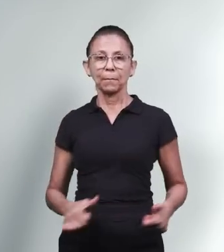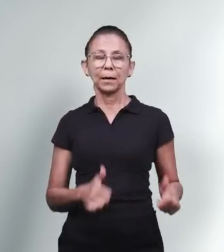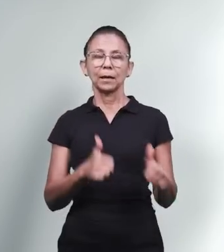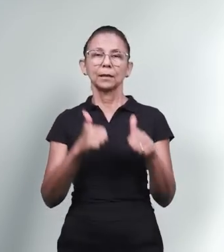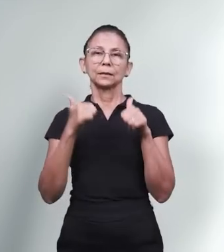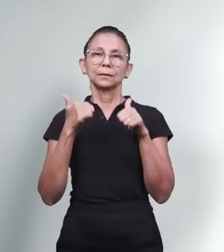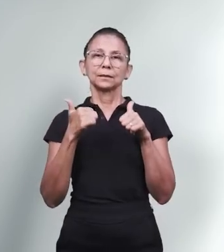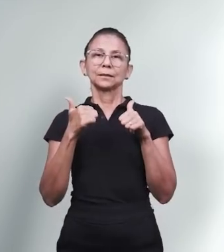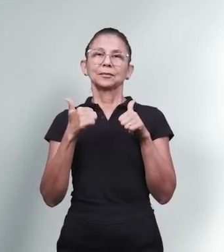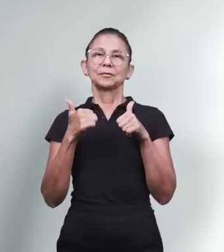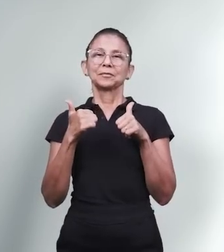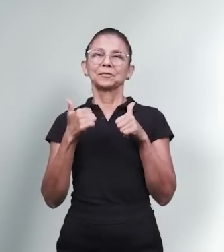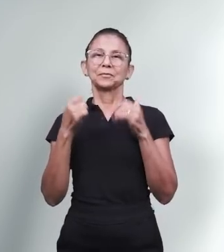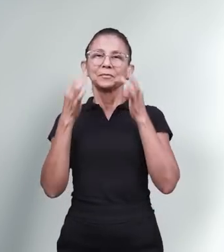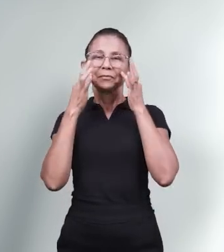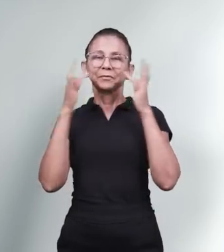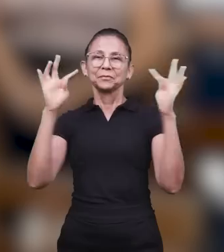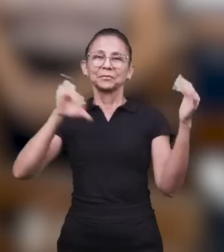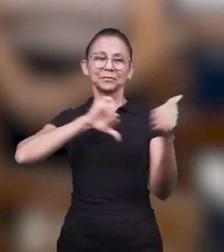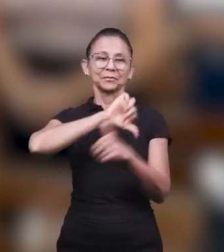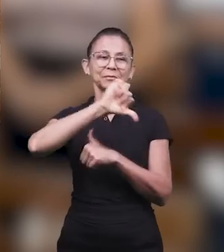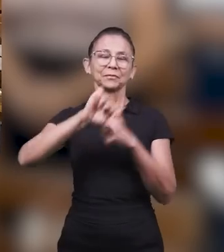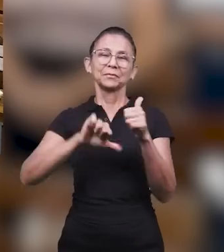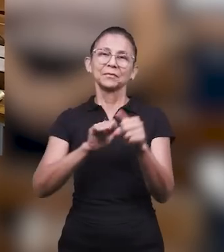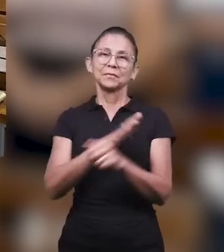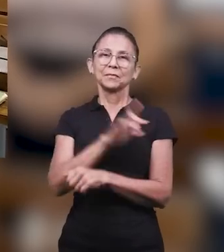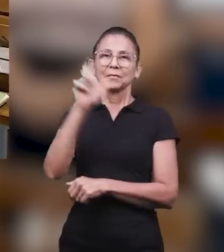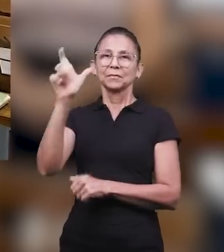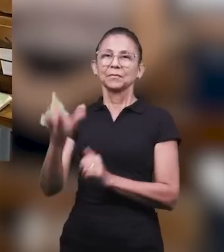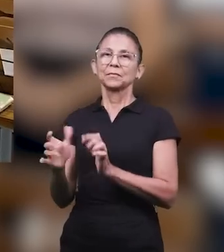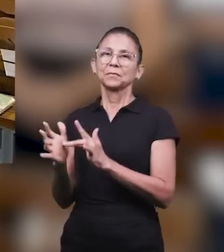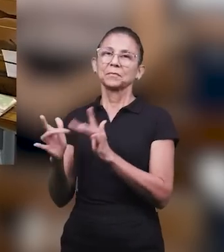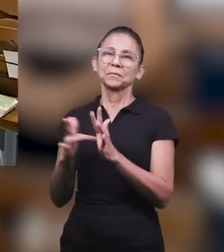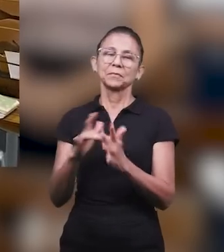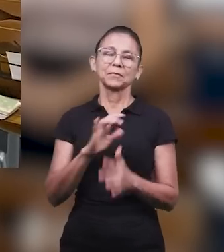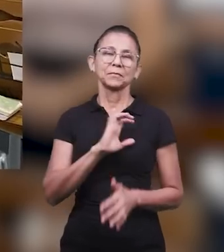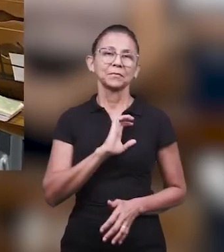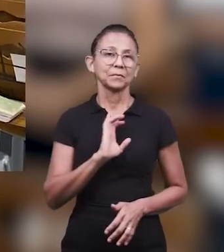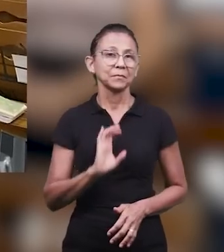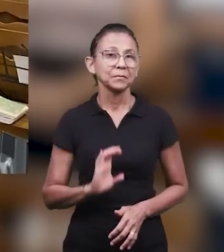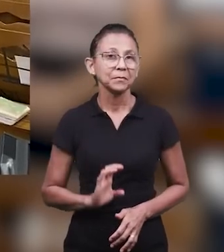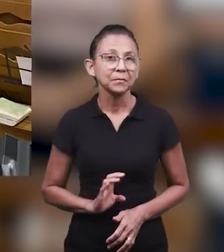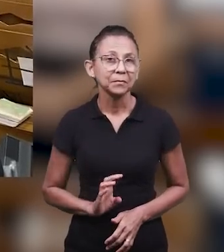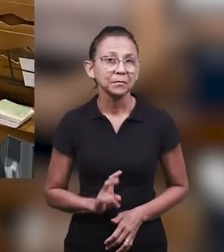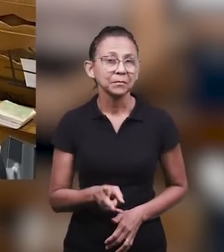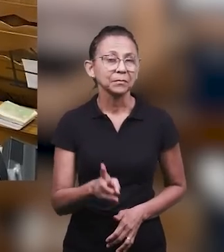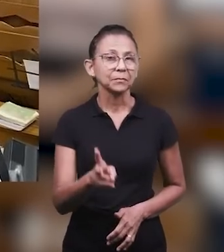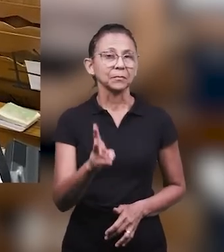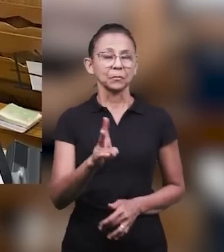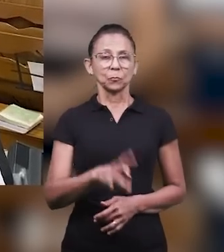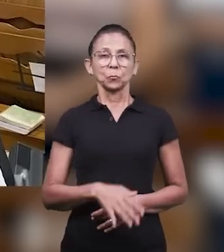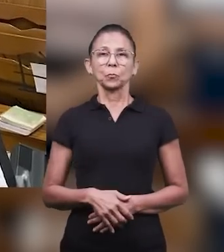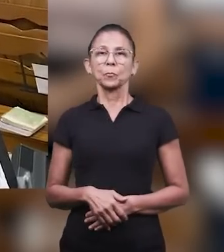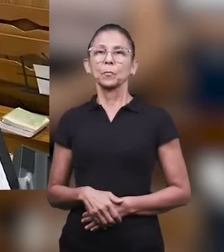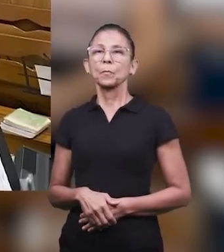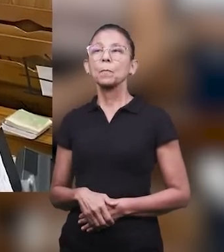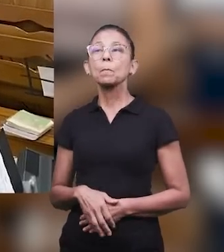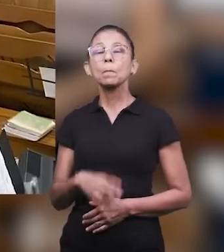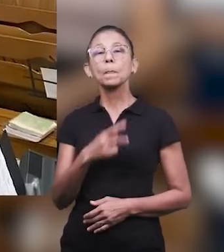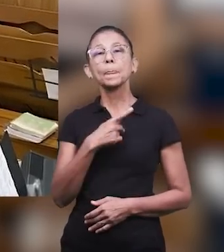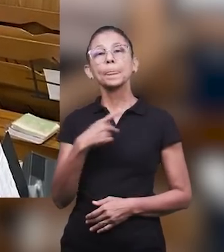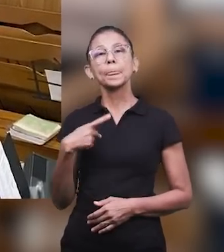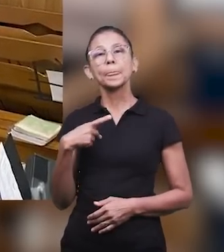nascimento em Cristo Jesus. Jorge, ainda na cidade de Maringá, pastor Fernando nos passou a informação